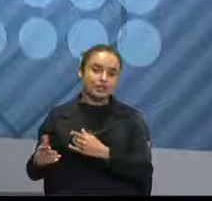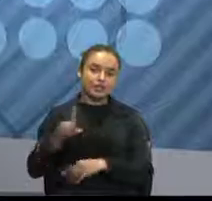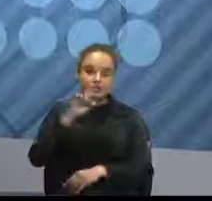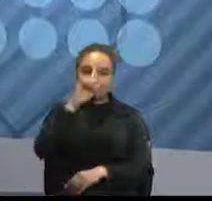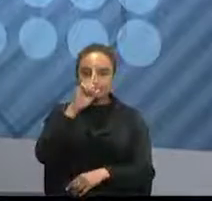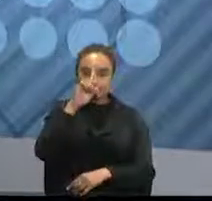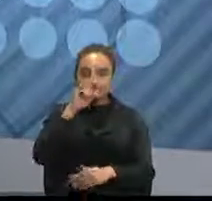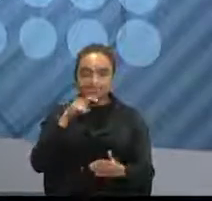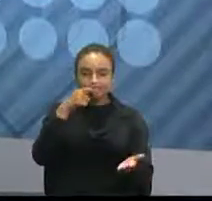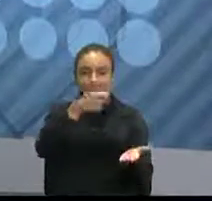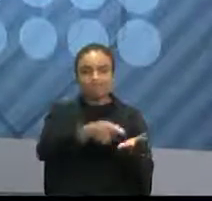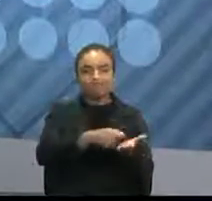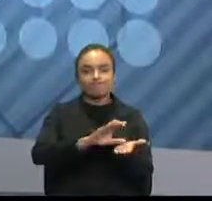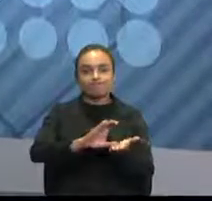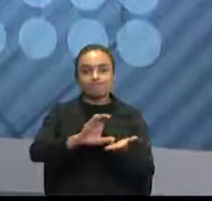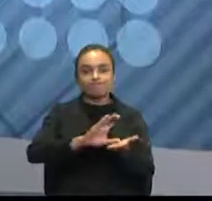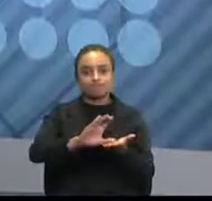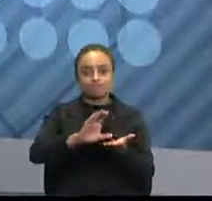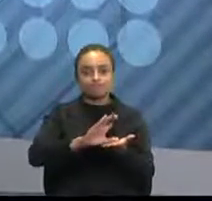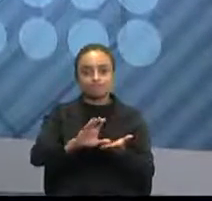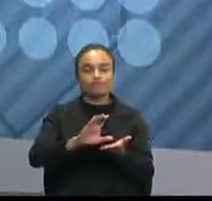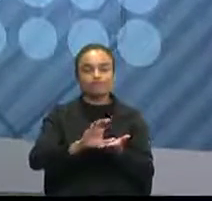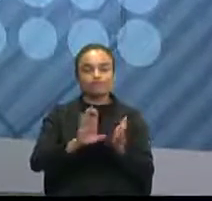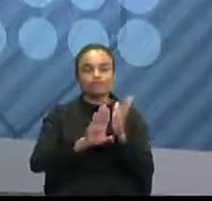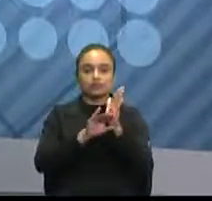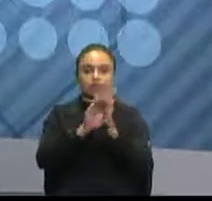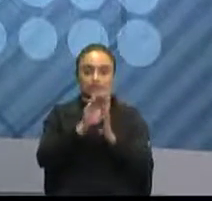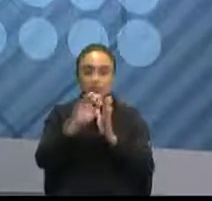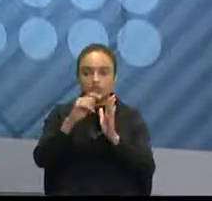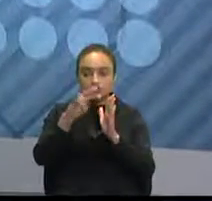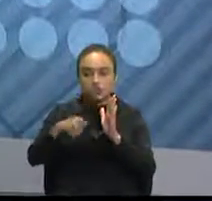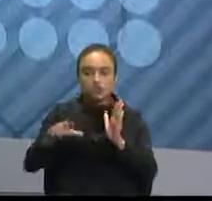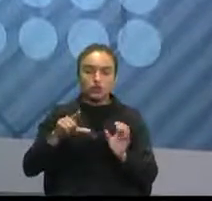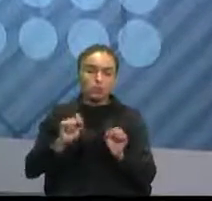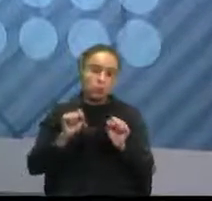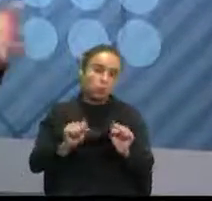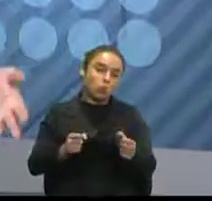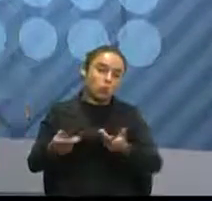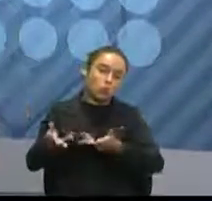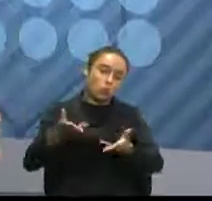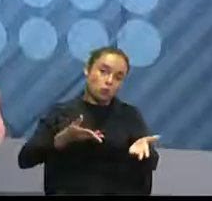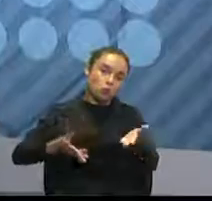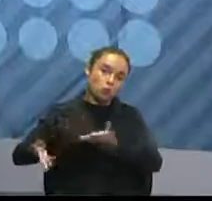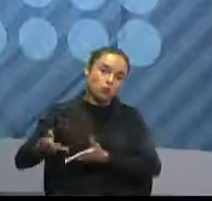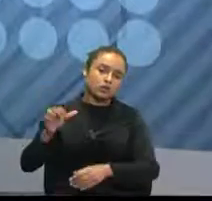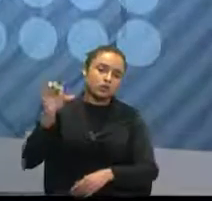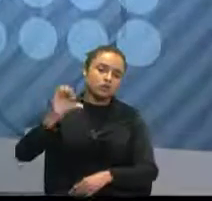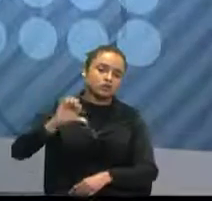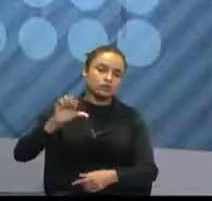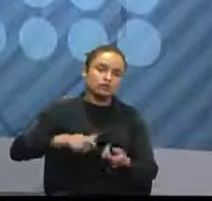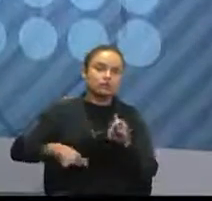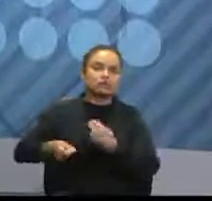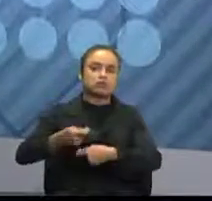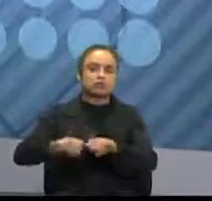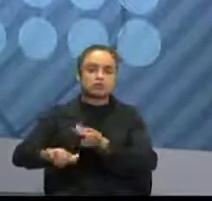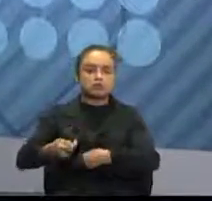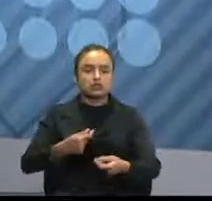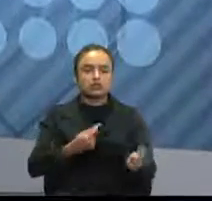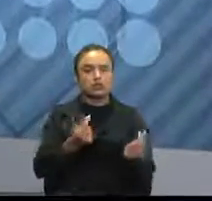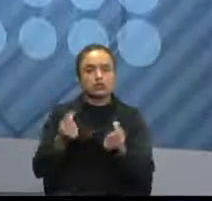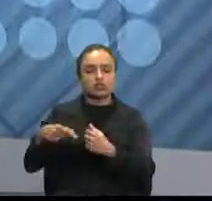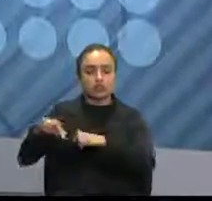ação bom é são basicamente em alguns pontos que eu posso colocar a crise econômica também quando o país está em